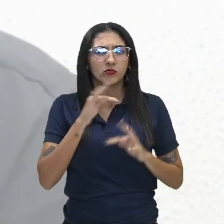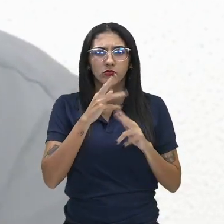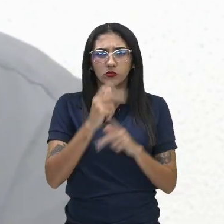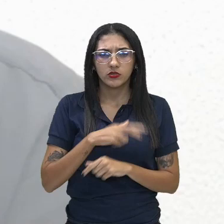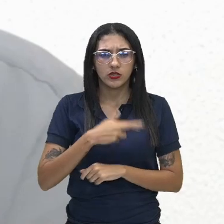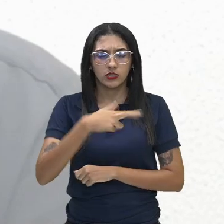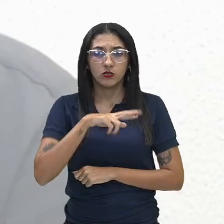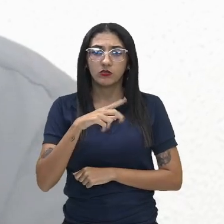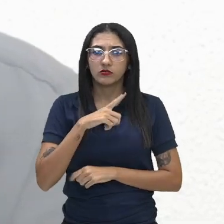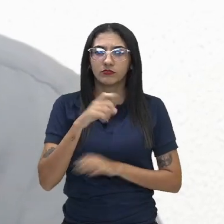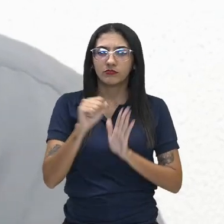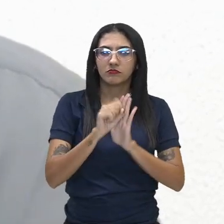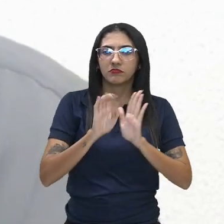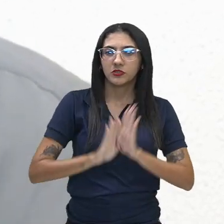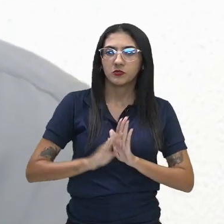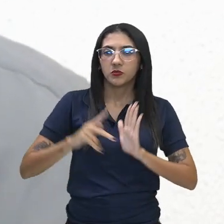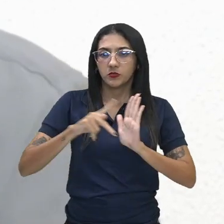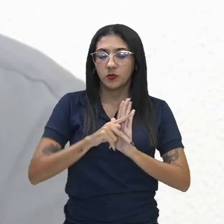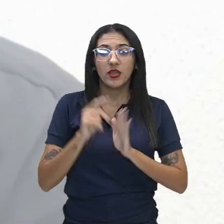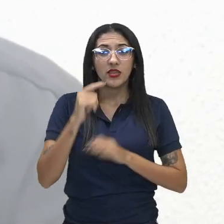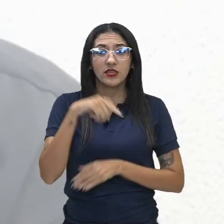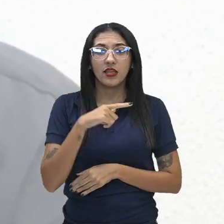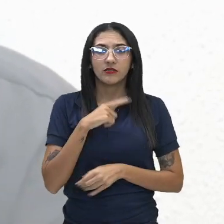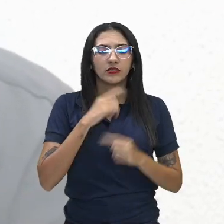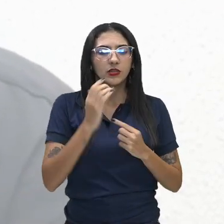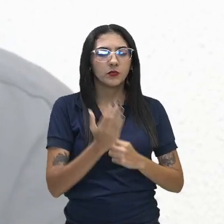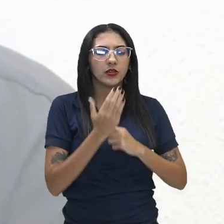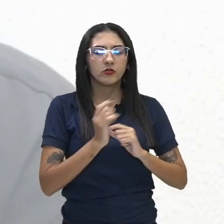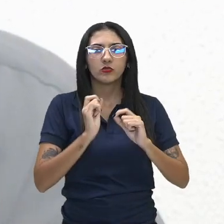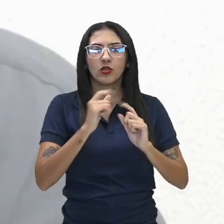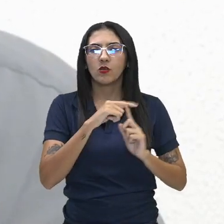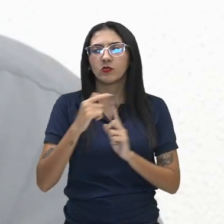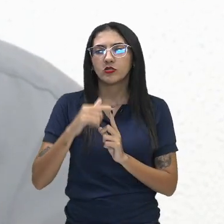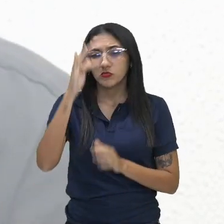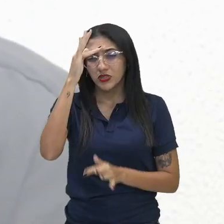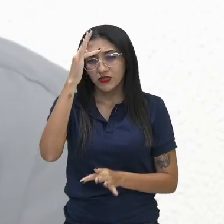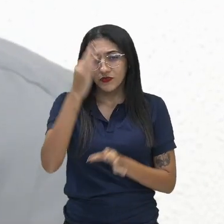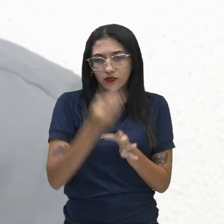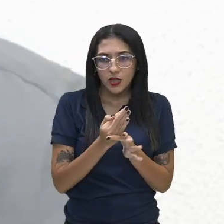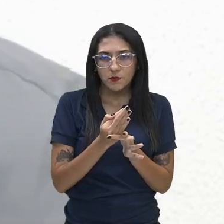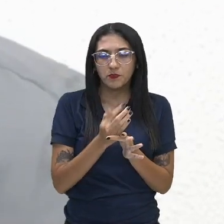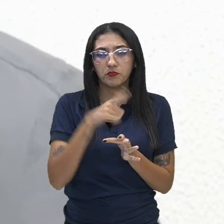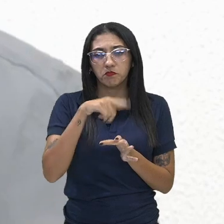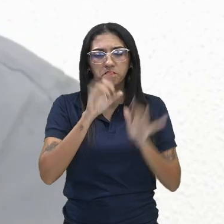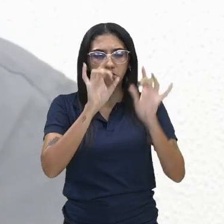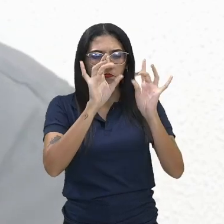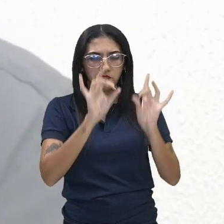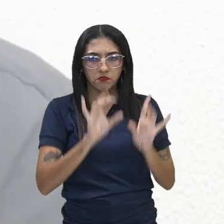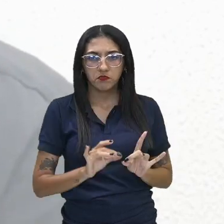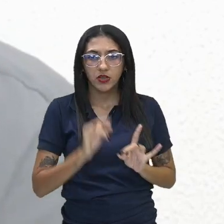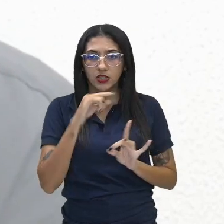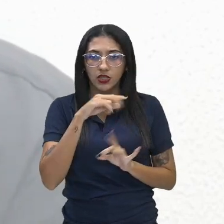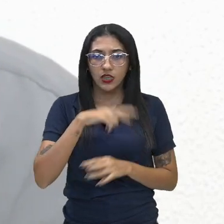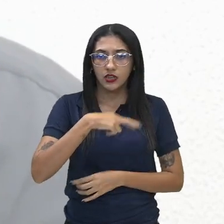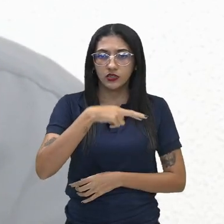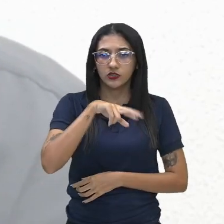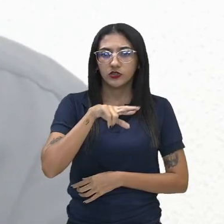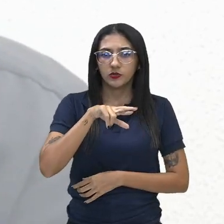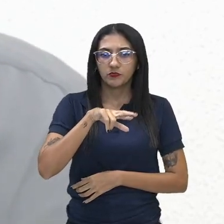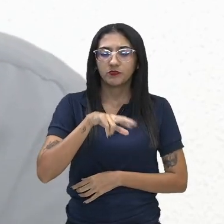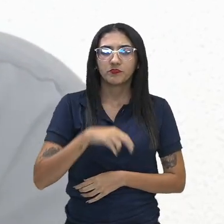seus símbolos e eles nos comunicam a fé, aquilo que há de mais sagrado naquela religião, naquela crença.